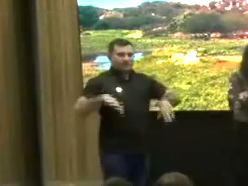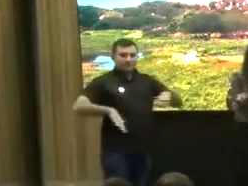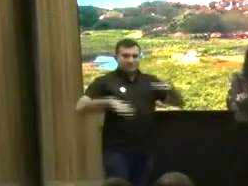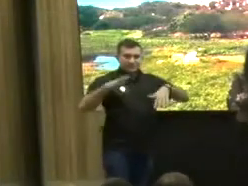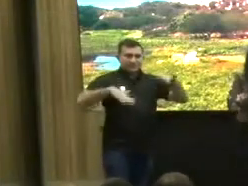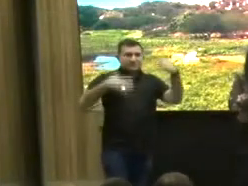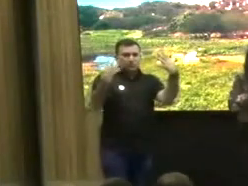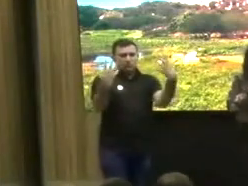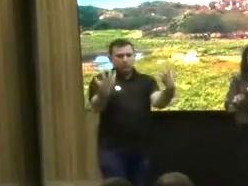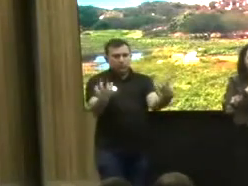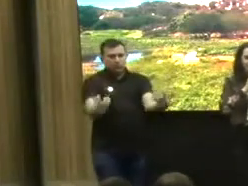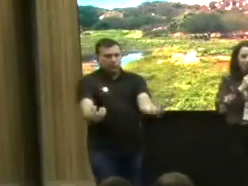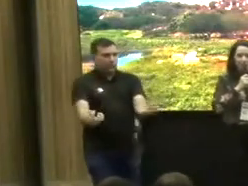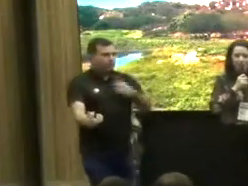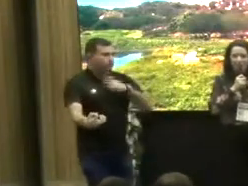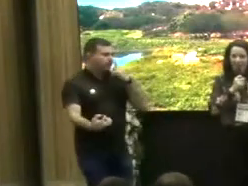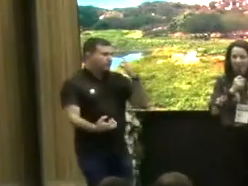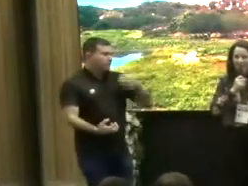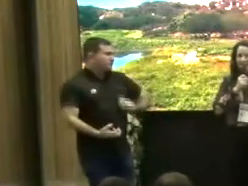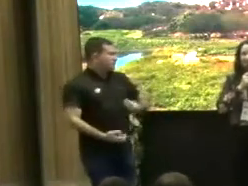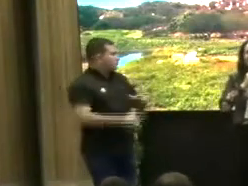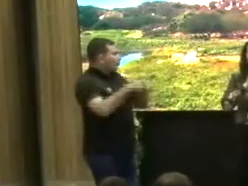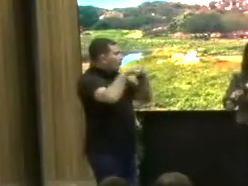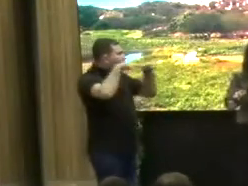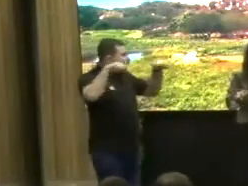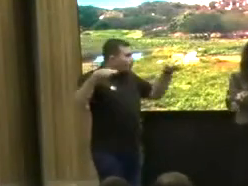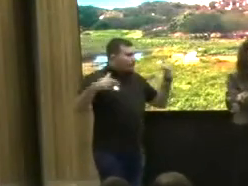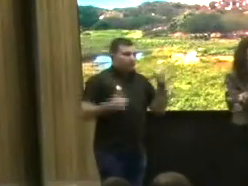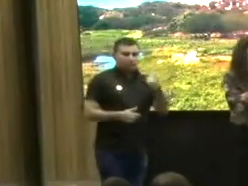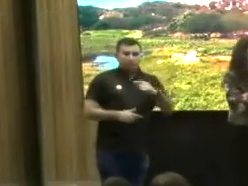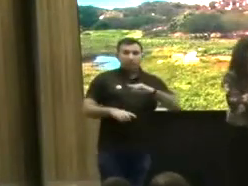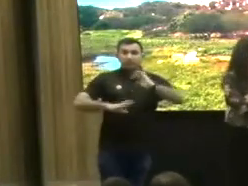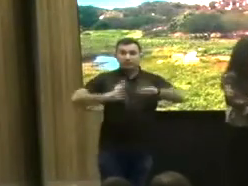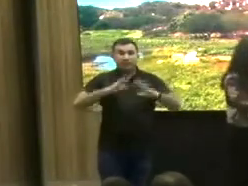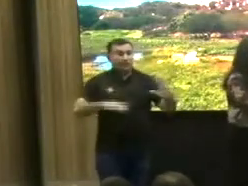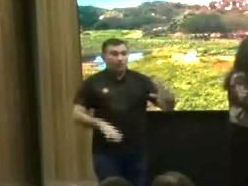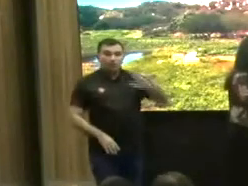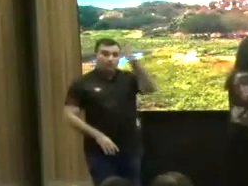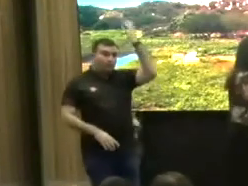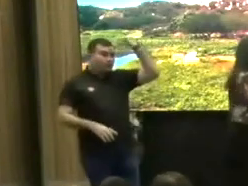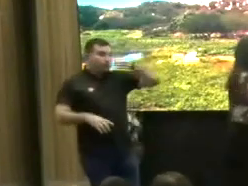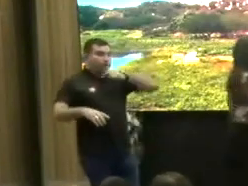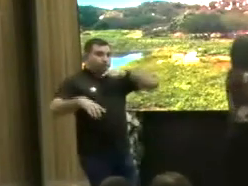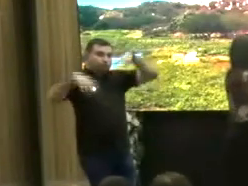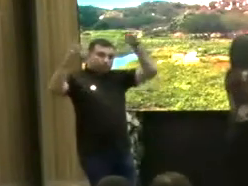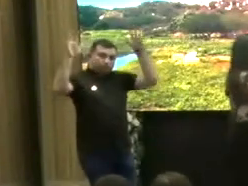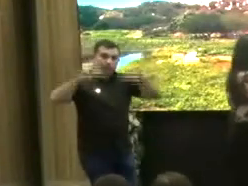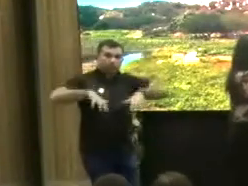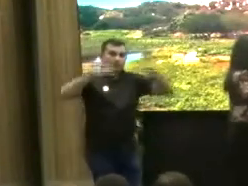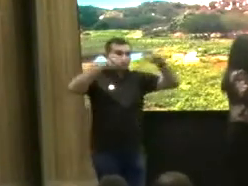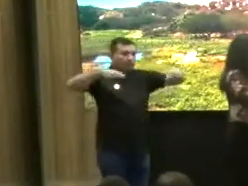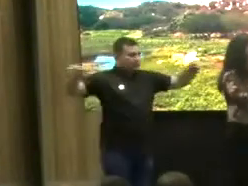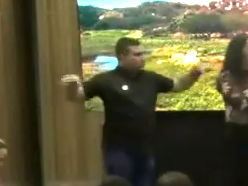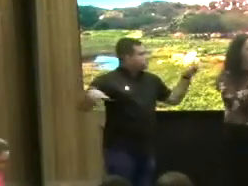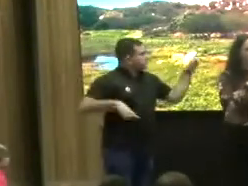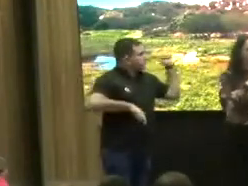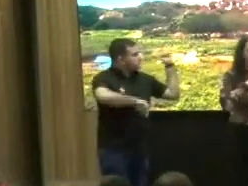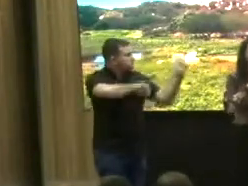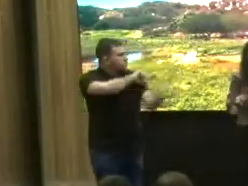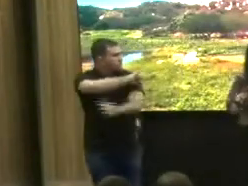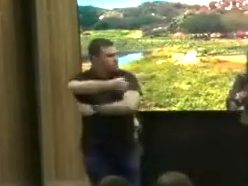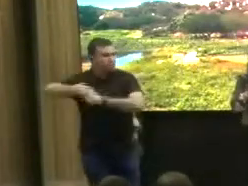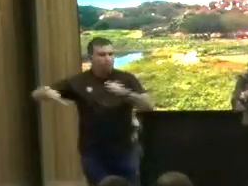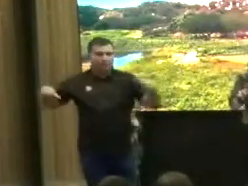ela seca e parece que não há vida. E, de repente, nas primeiras chuvas, ela consegue se renovar, rebrotar